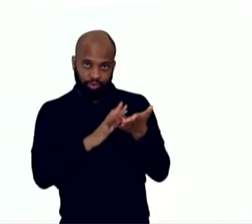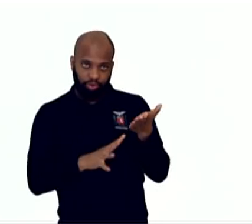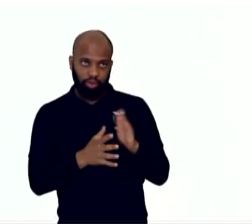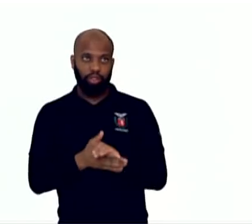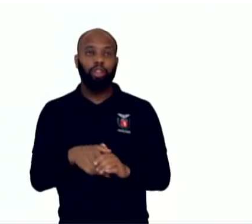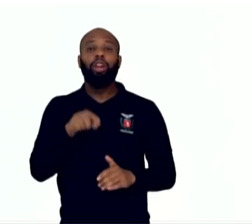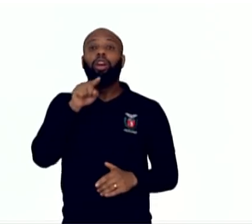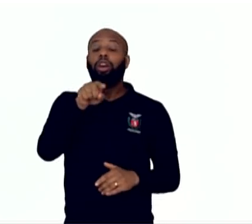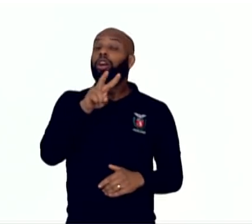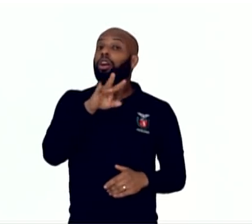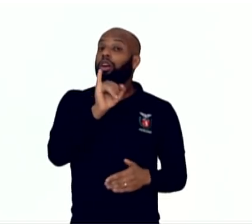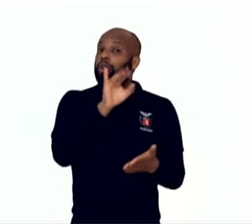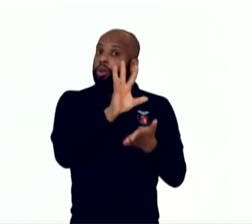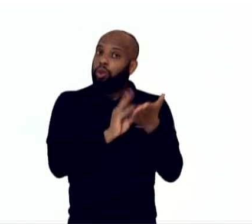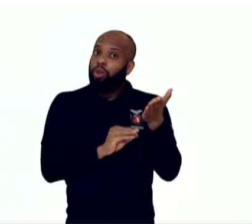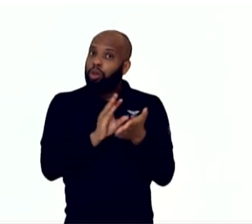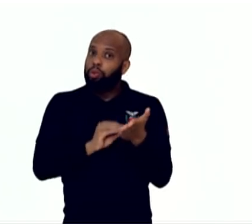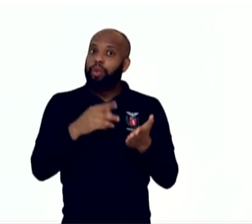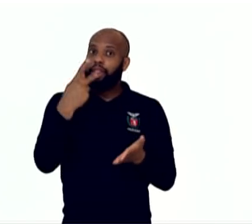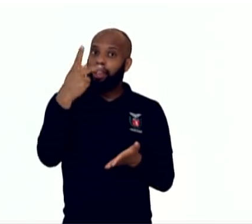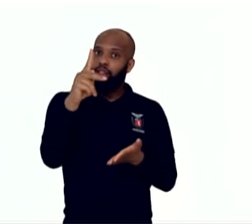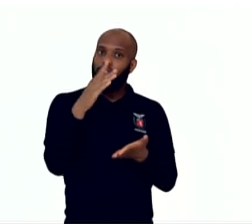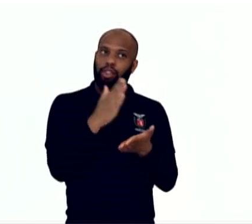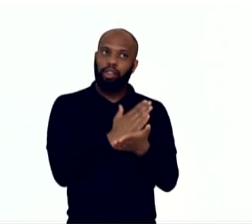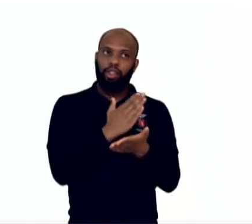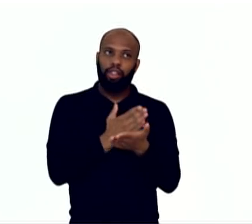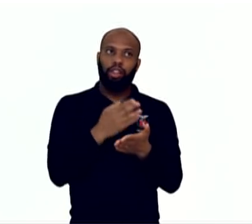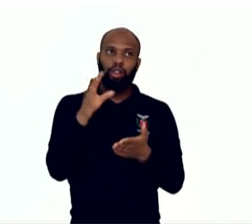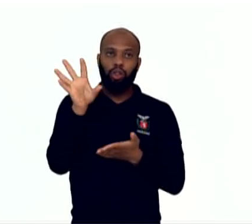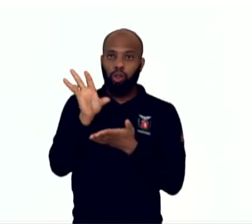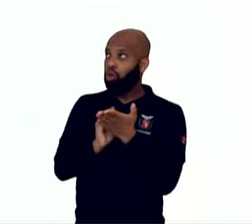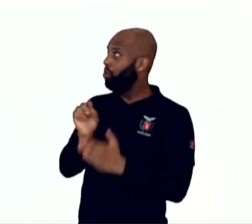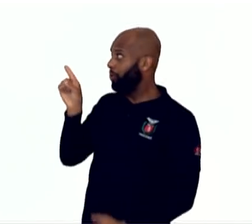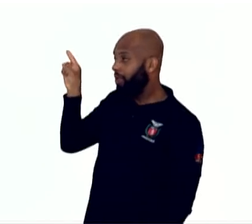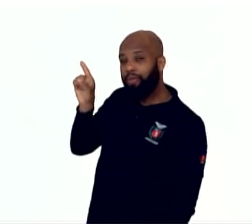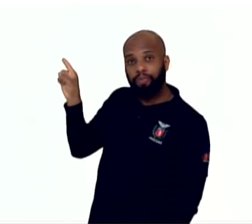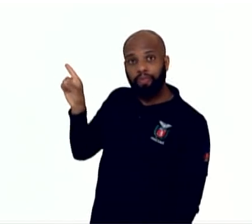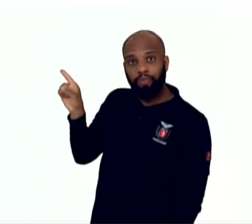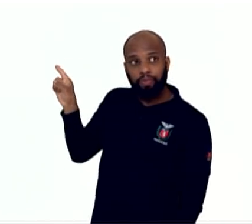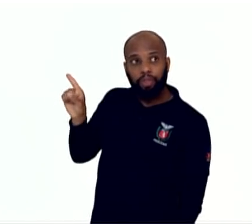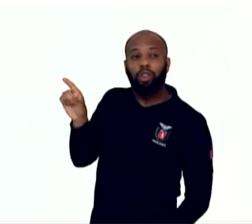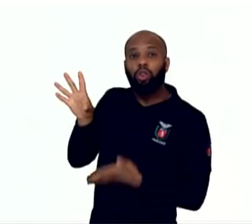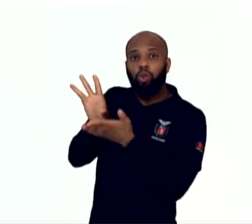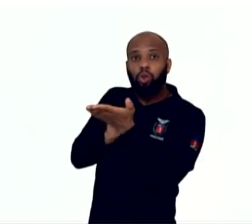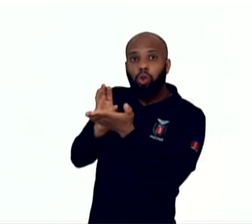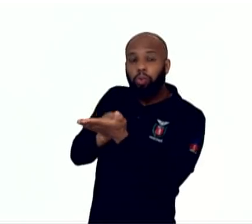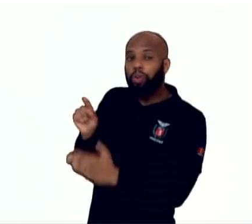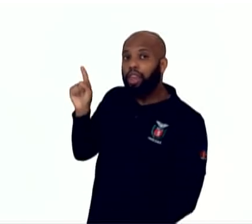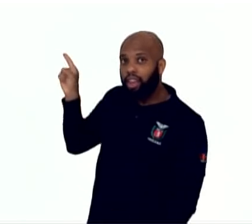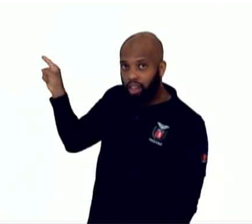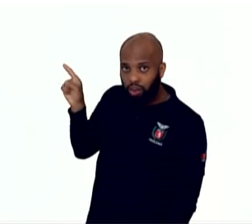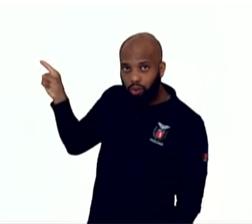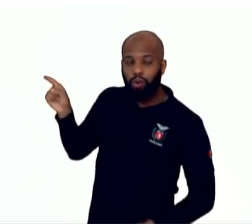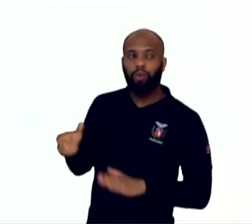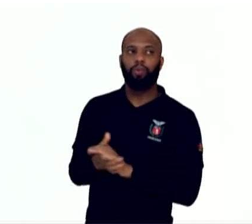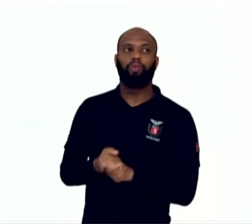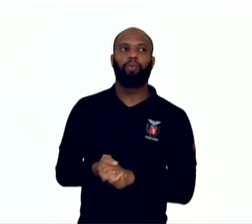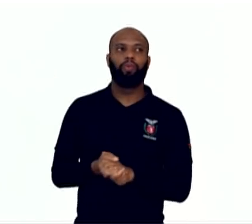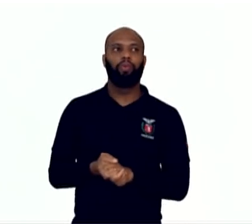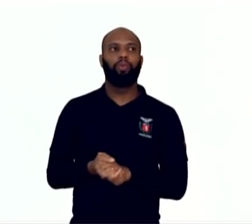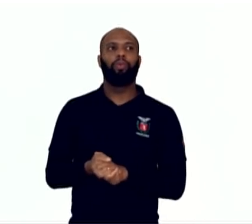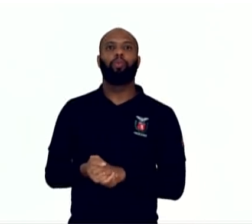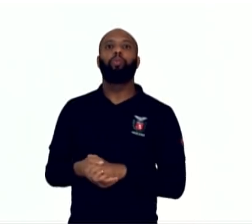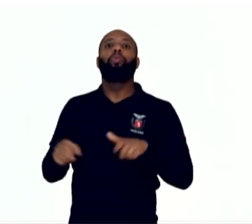copiar no caderno esse trecho aqui, vão copiar no caderno esse trecho